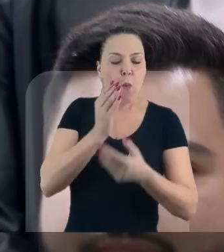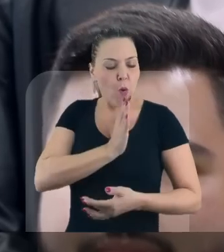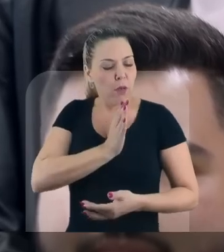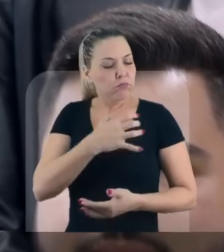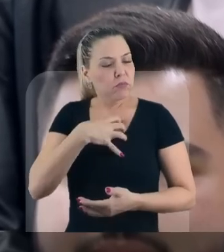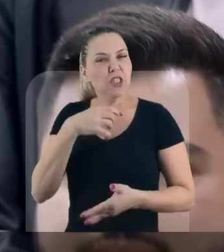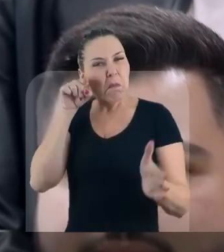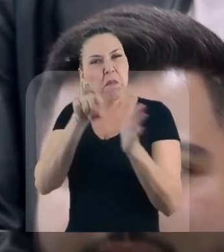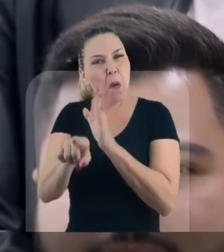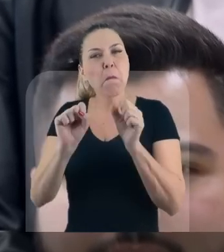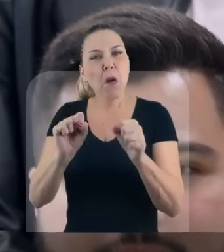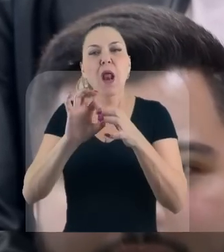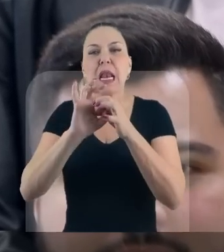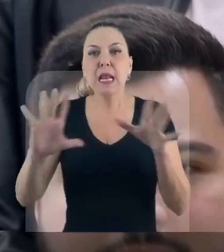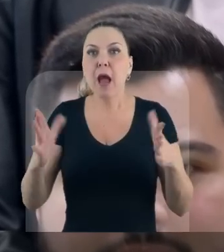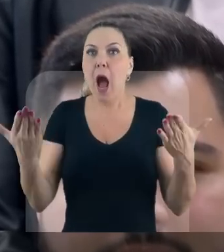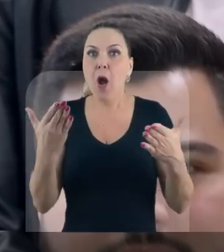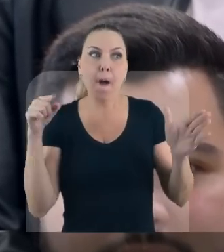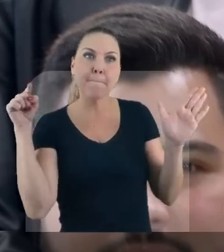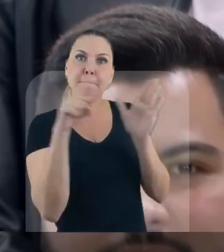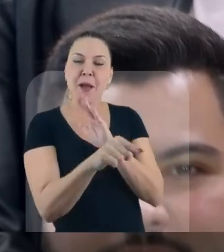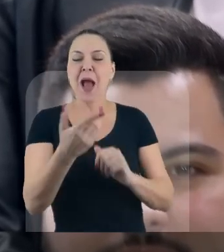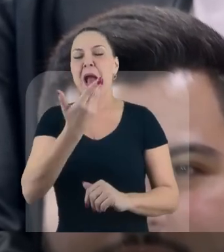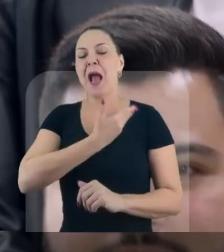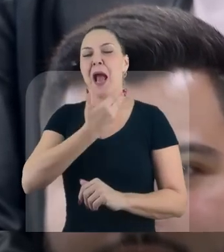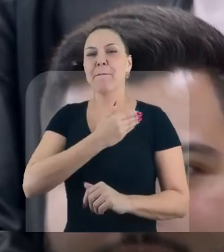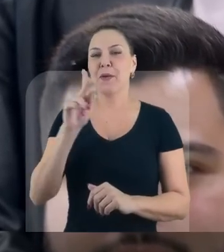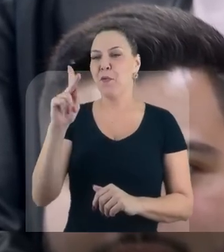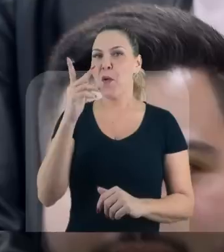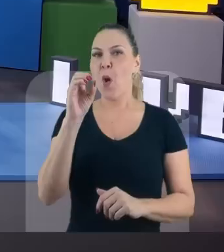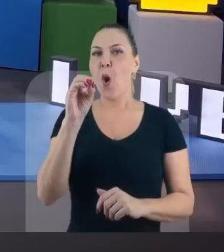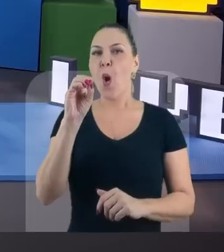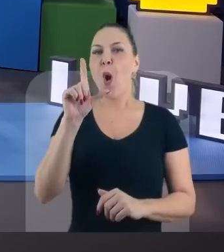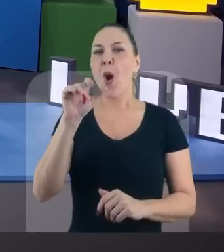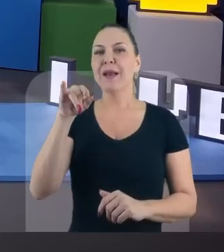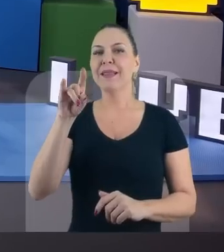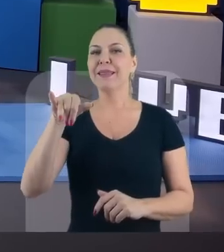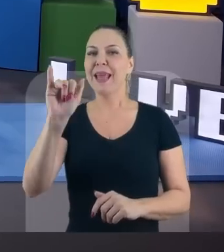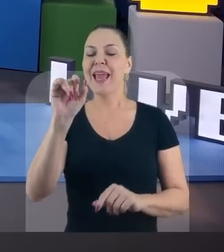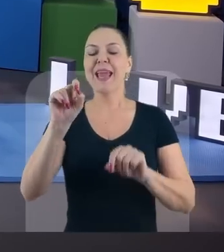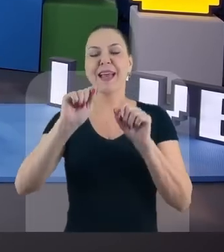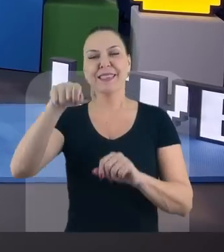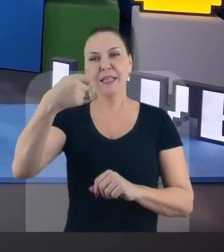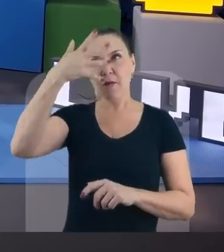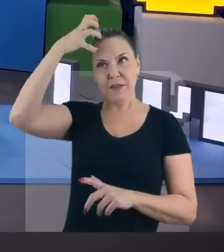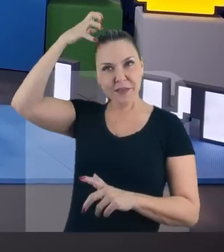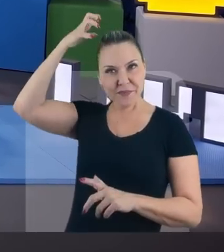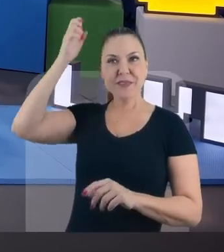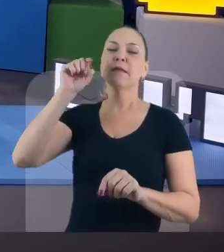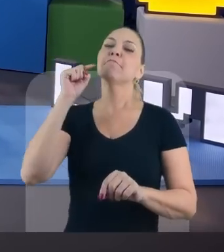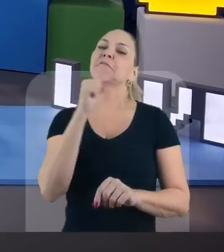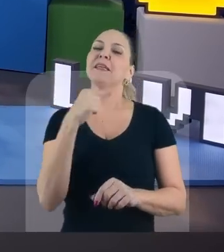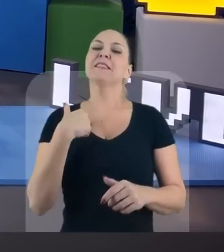seu coração. E eu vou começar aqui fazendo uma pergunta para o meu amigo vereador Fernando Holliday. Vai ser para ele aqui o